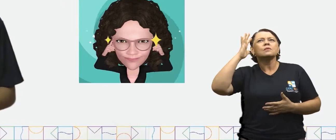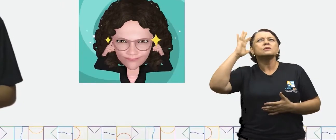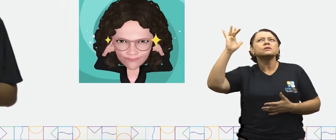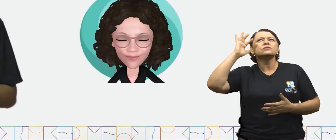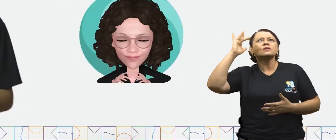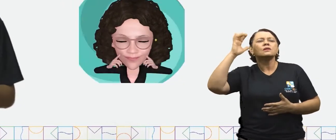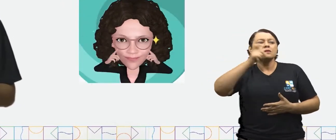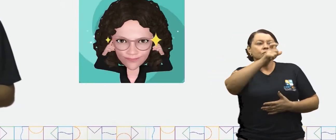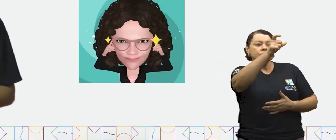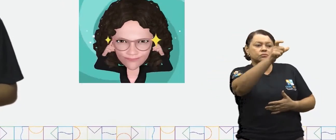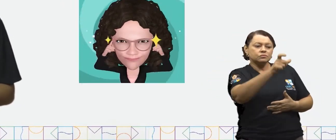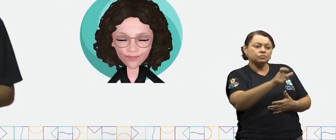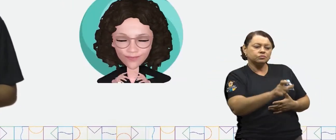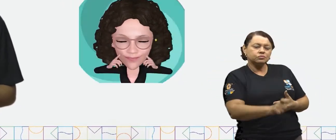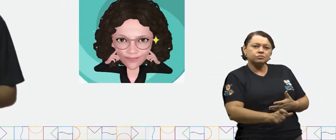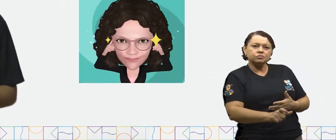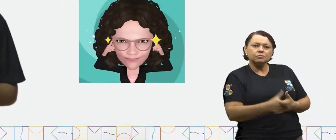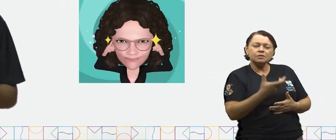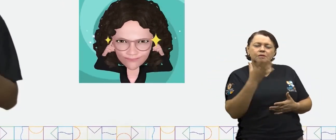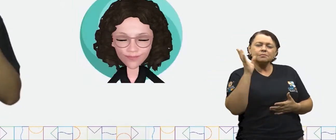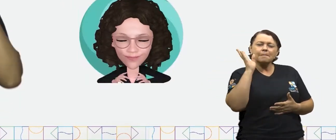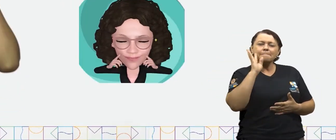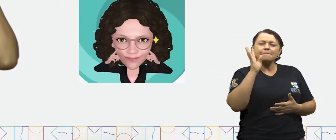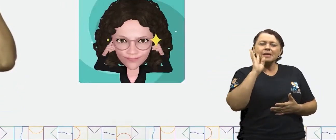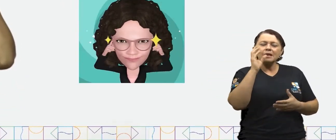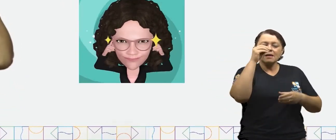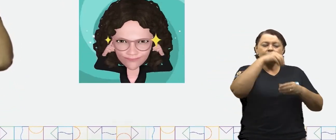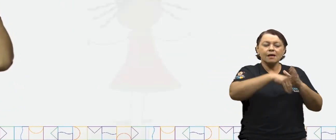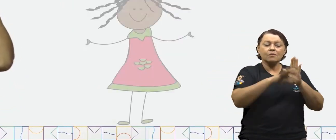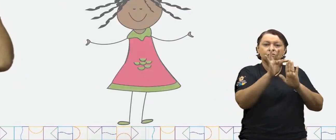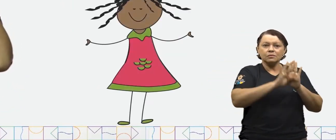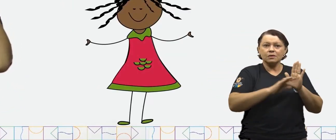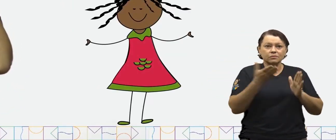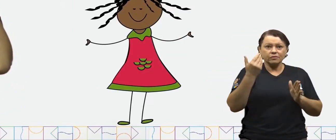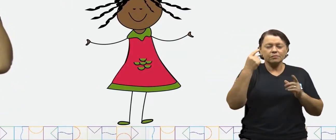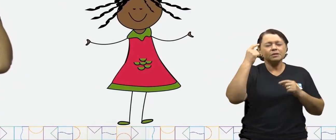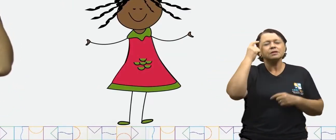uma personagem bem legal para o nosso texto? Vamos lá!